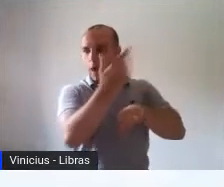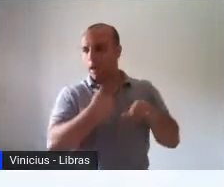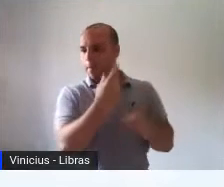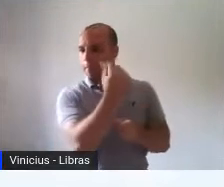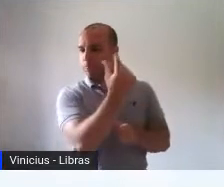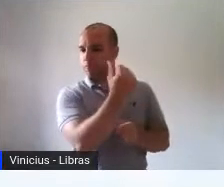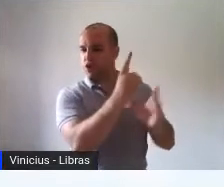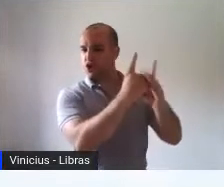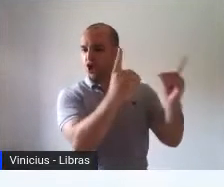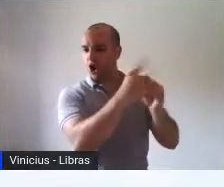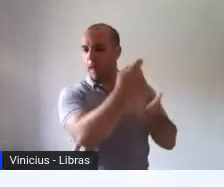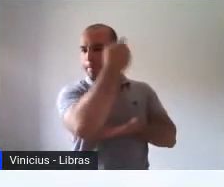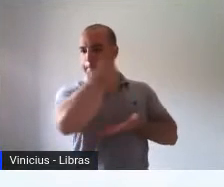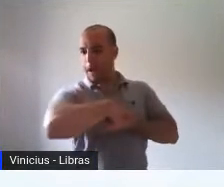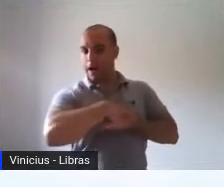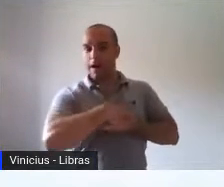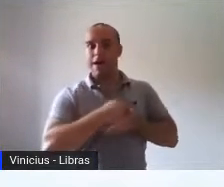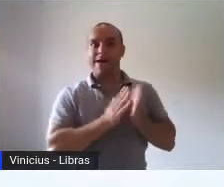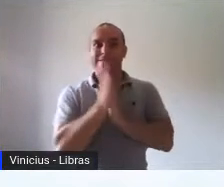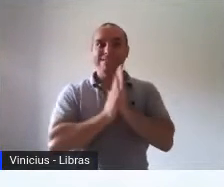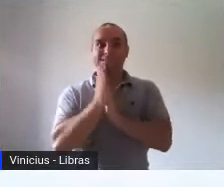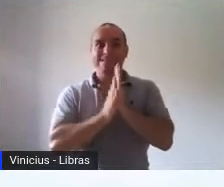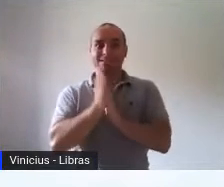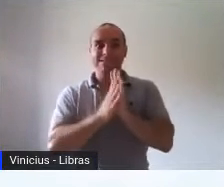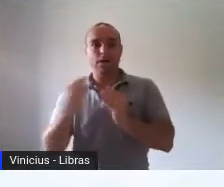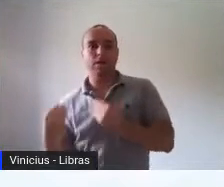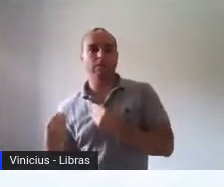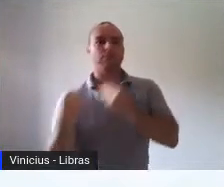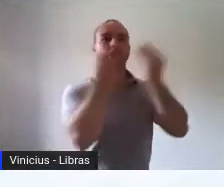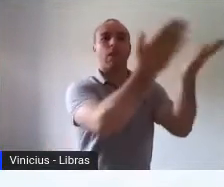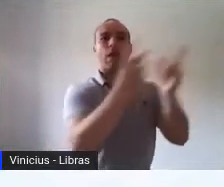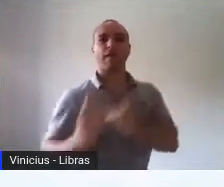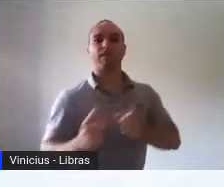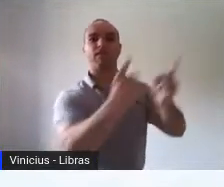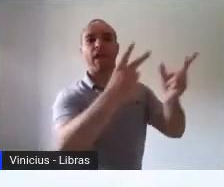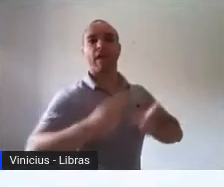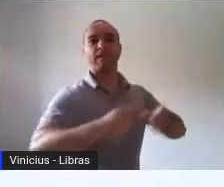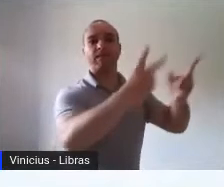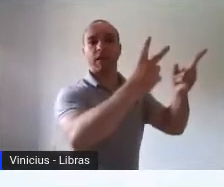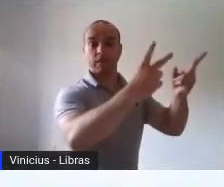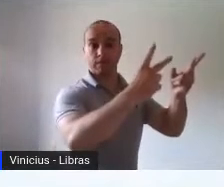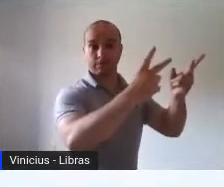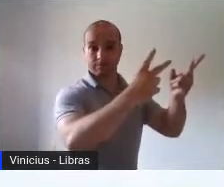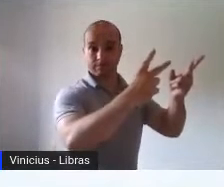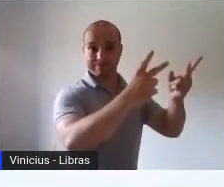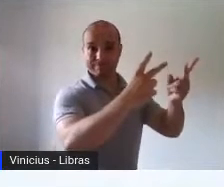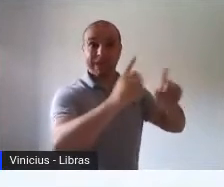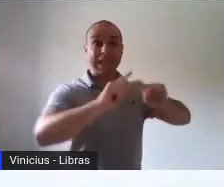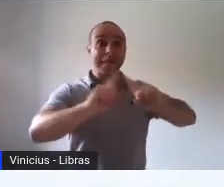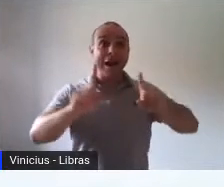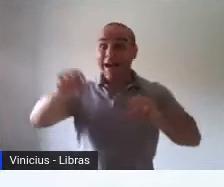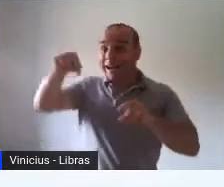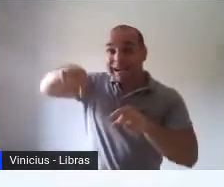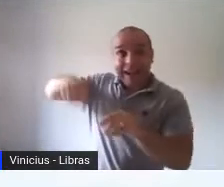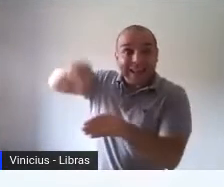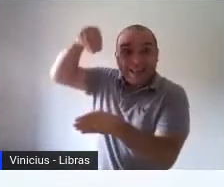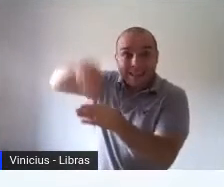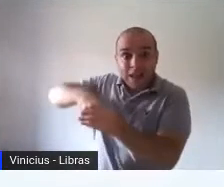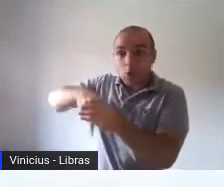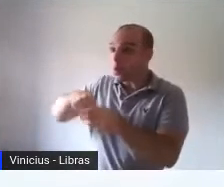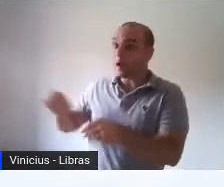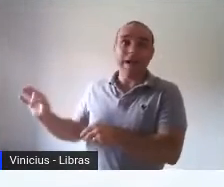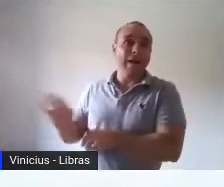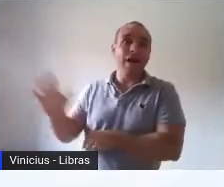Né? E aí você deixa claro a ausência de política pública, que o principal causador da inflação é o aumento